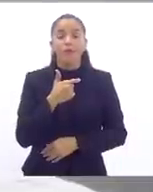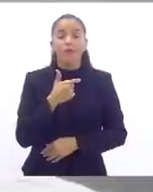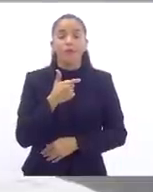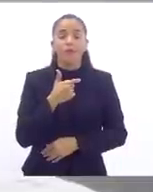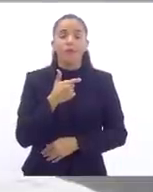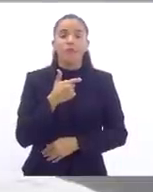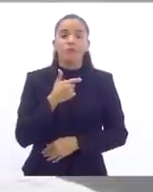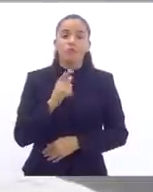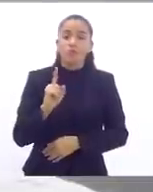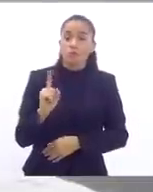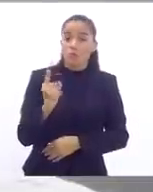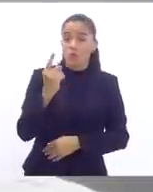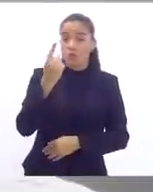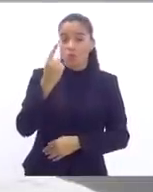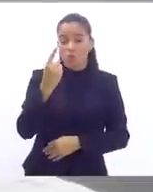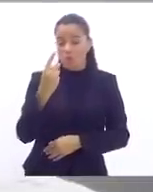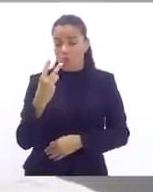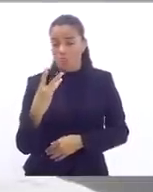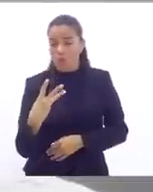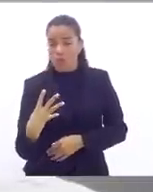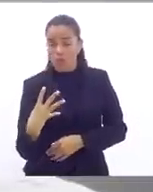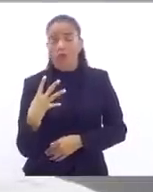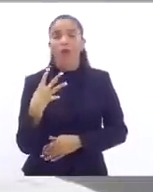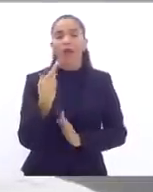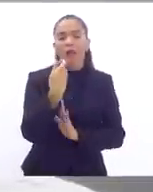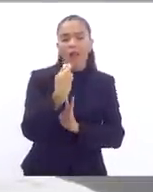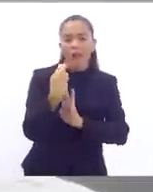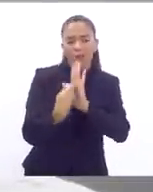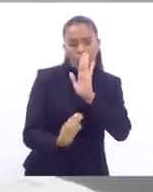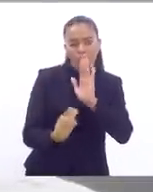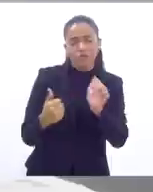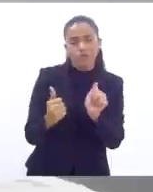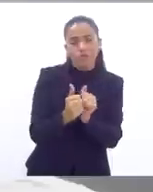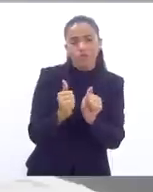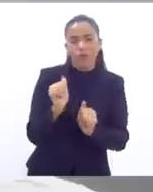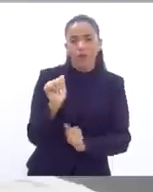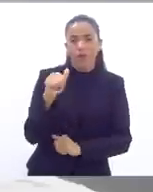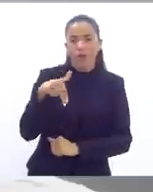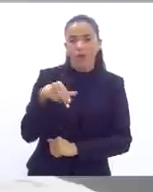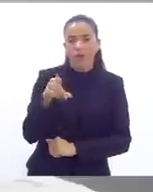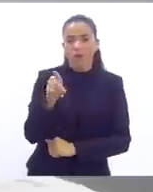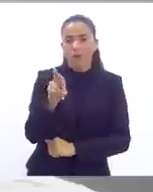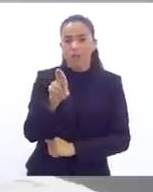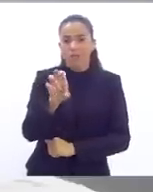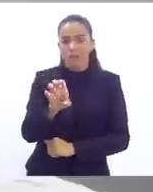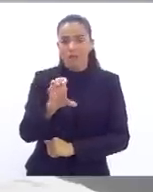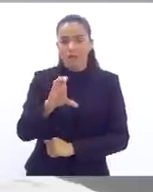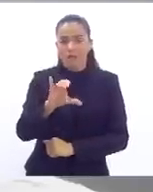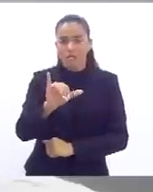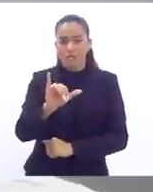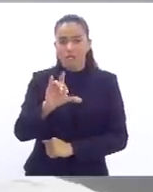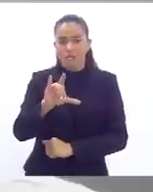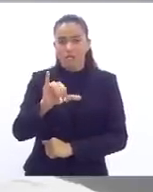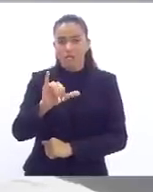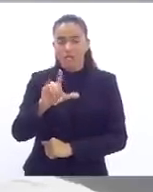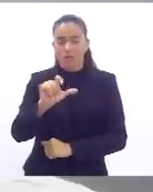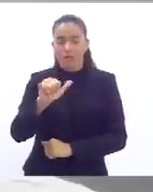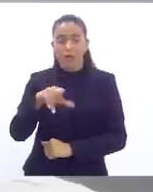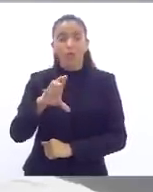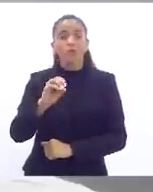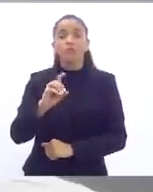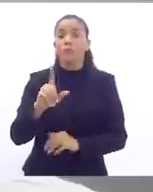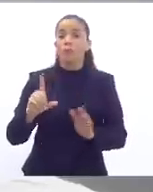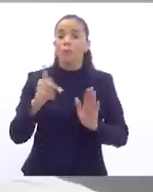um dos autores com deputado André Siciliano do projeto de lei autorizativo